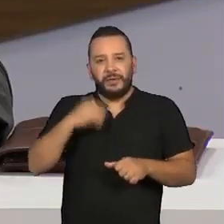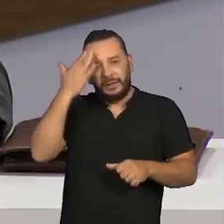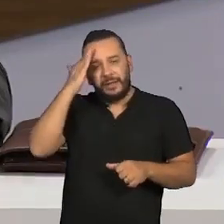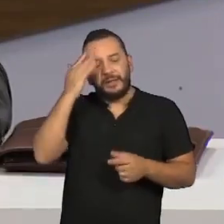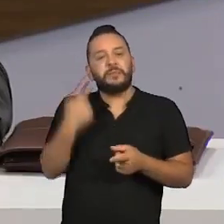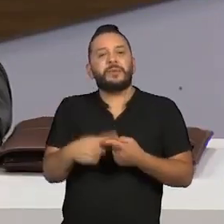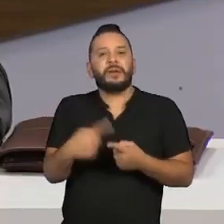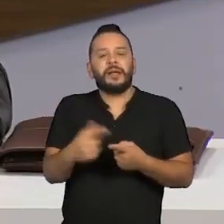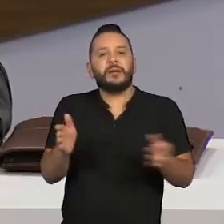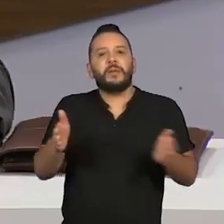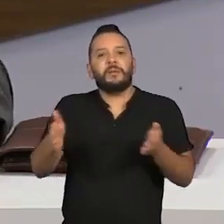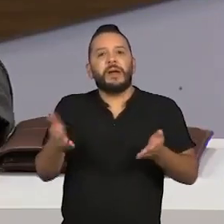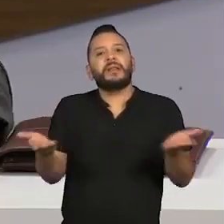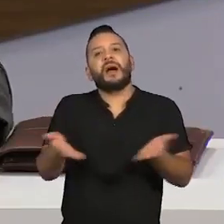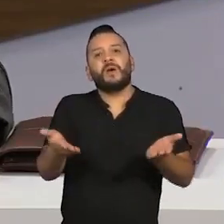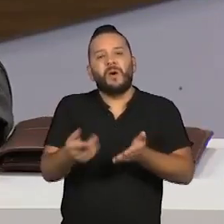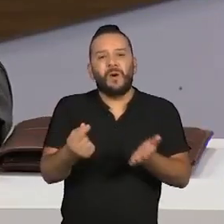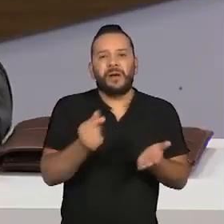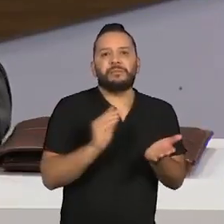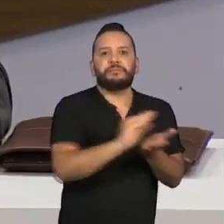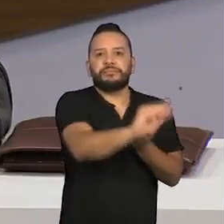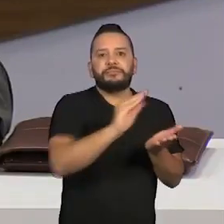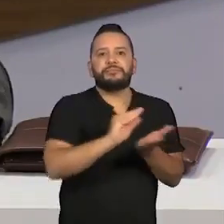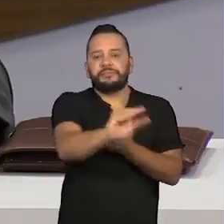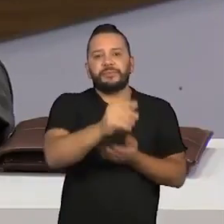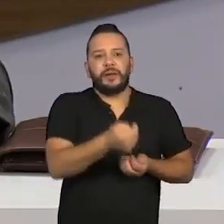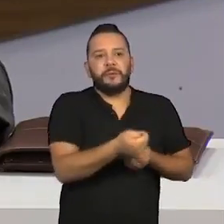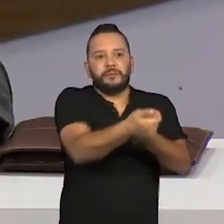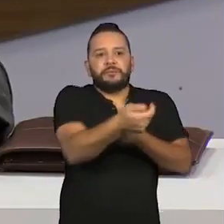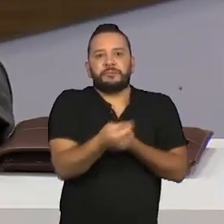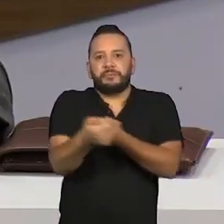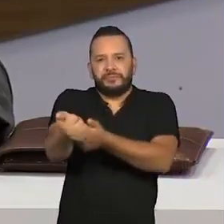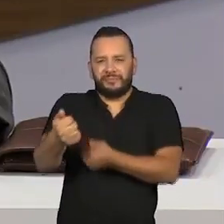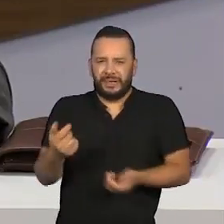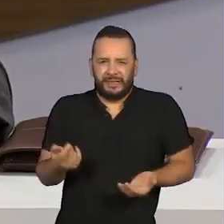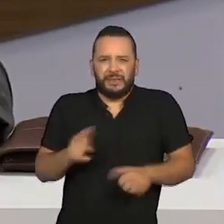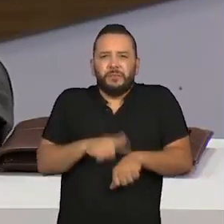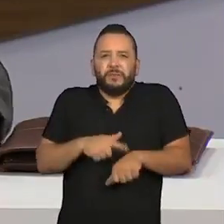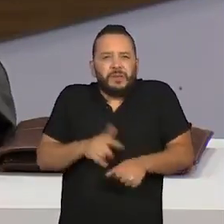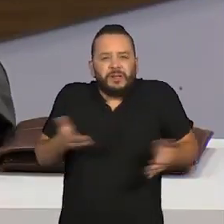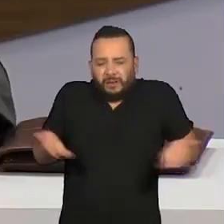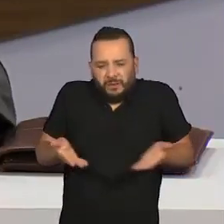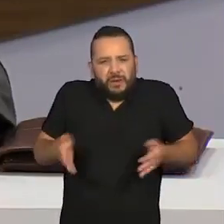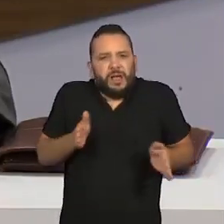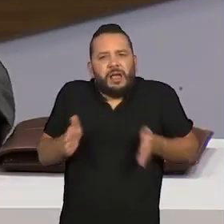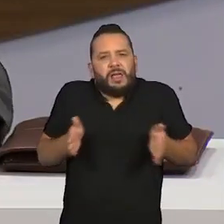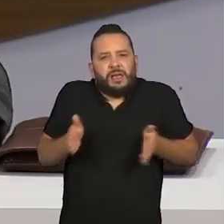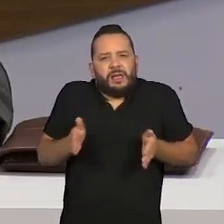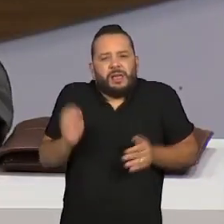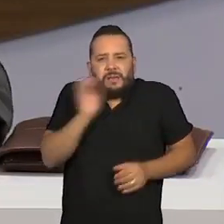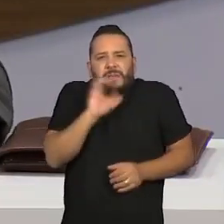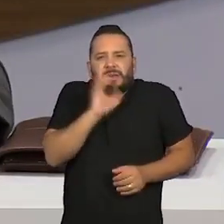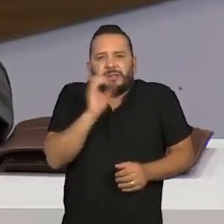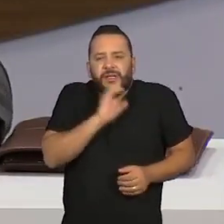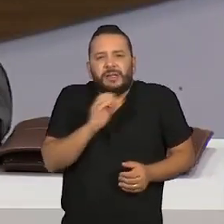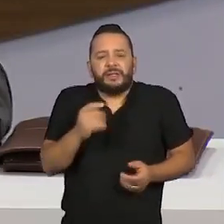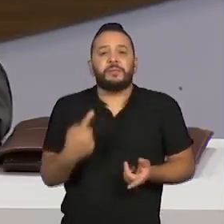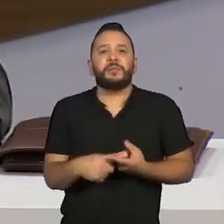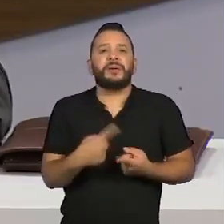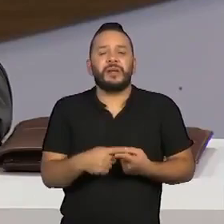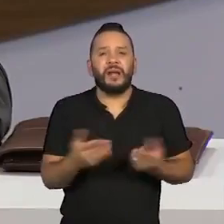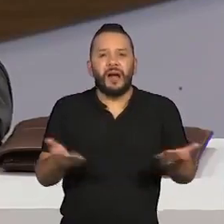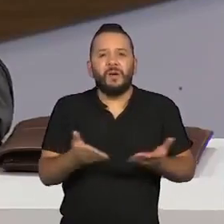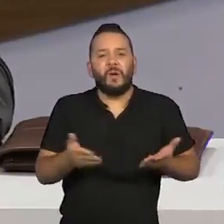que esse é o momento de fazer isso, se faz sentido fazer isso num momento de emergência, a gente mexer em algo que era uma